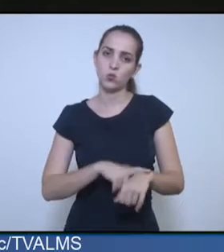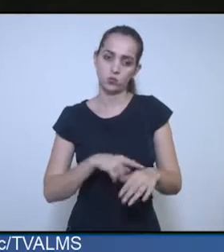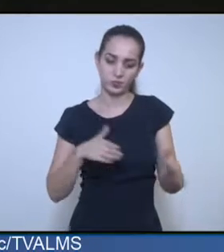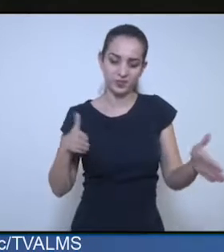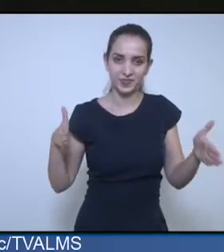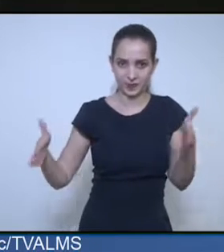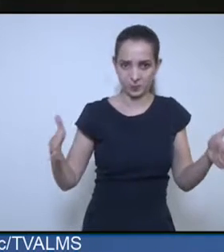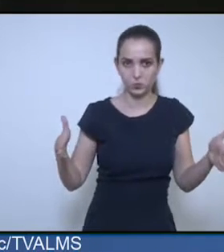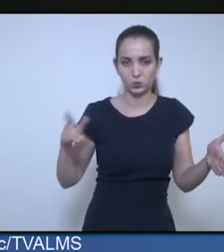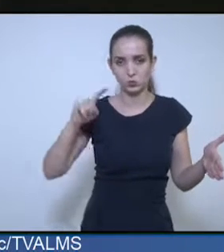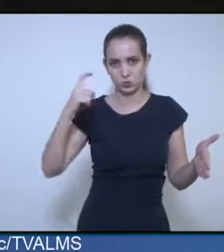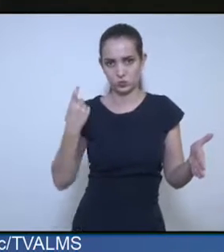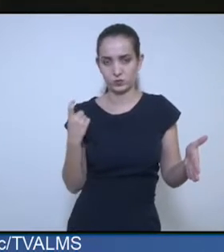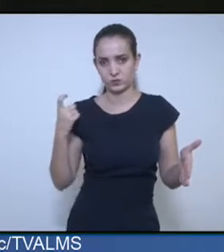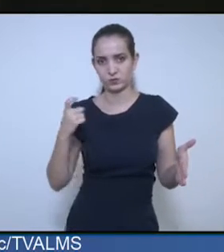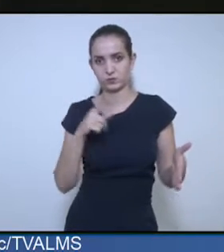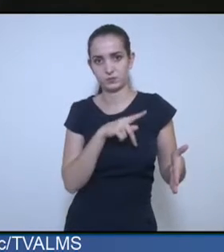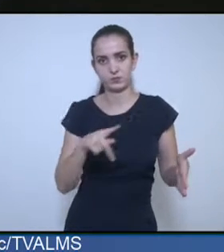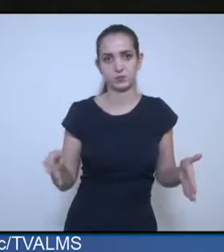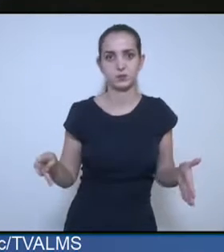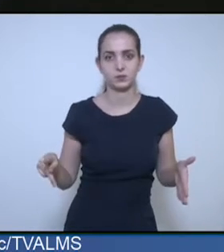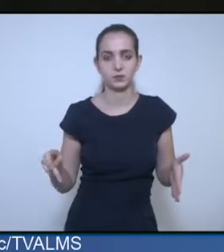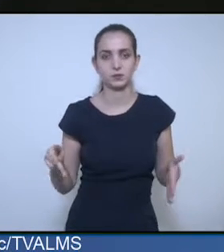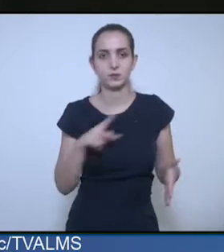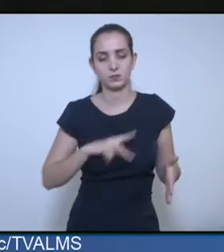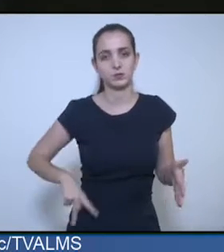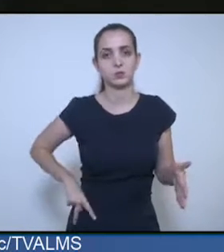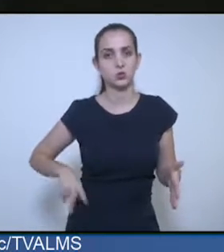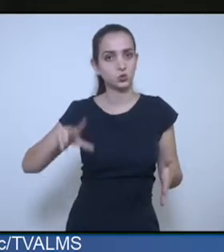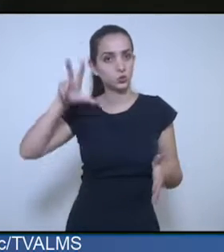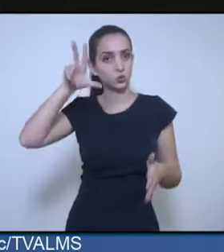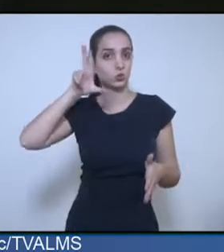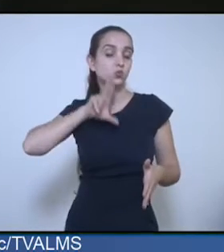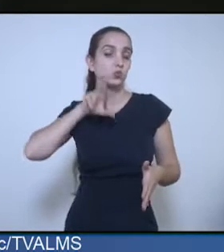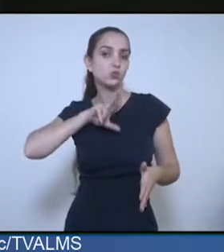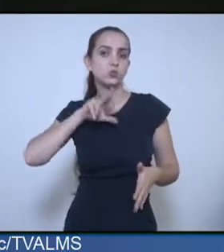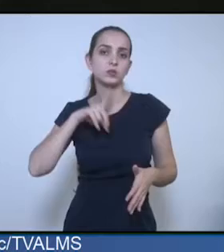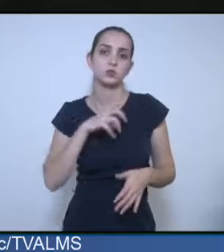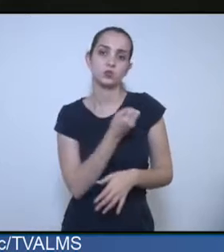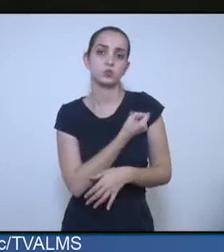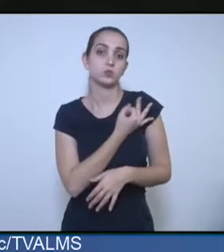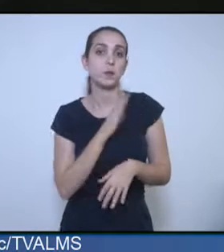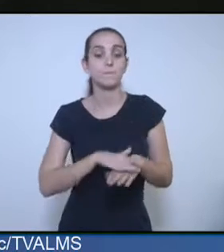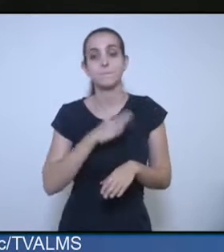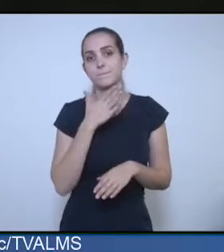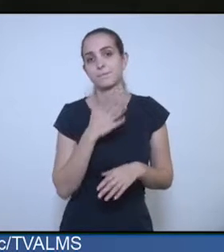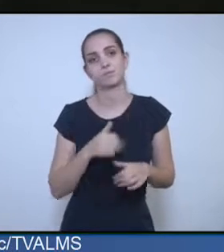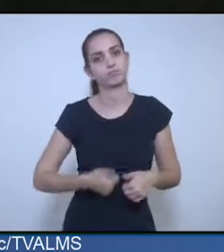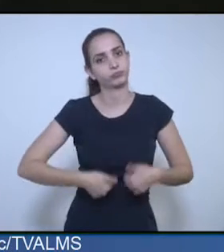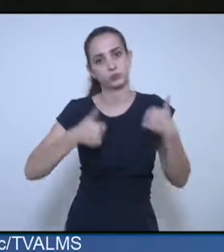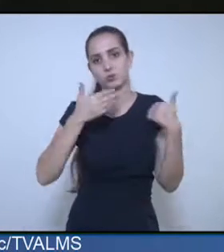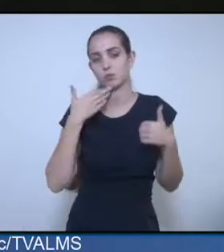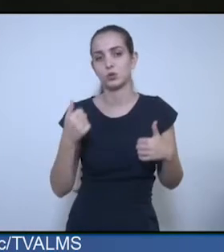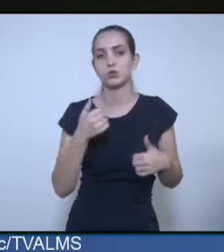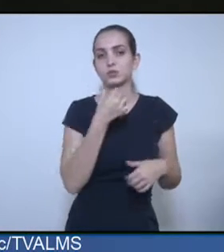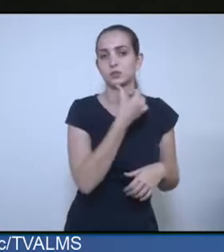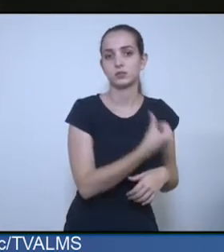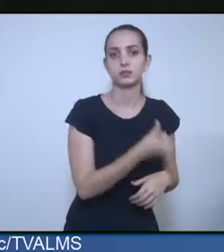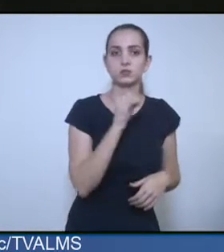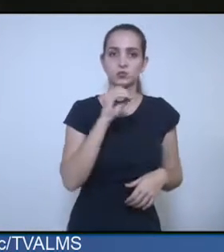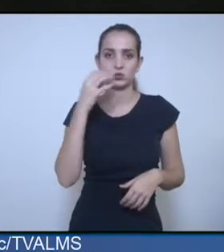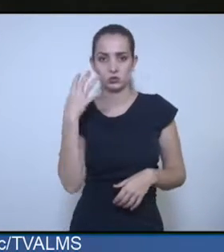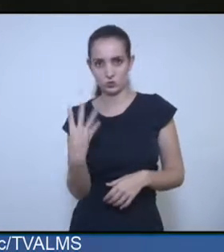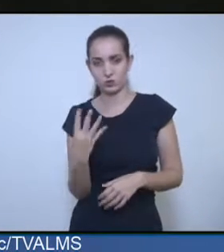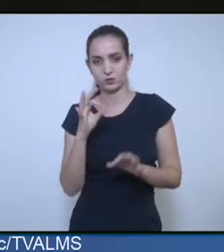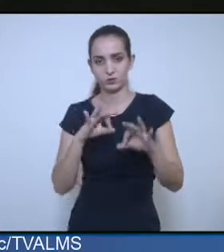mandato do ex-presidente Lula, os números são ainda mais expressivos. Foram 604 mil